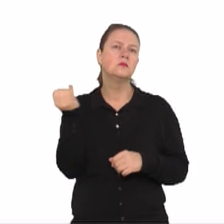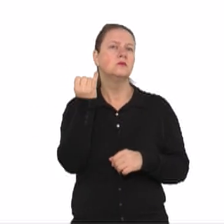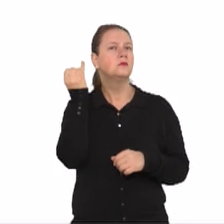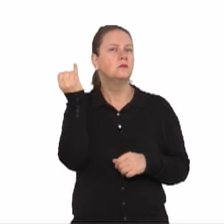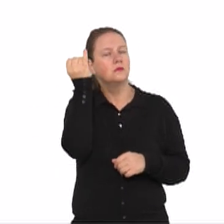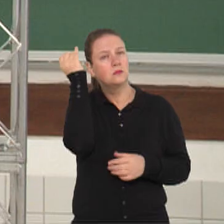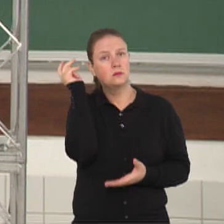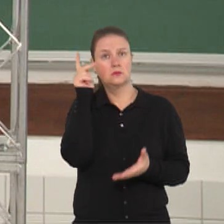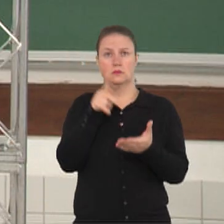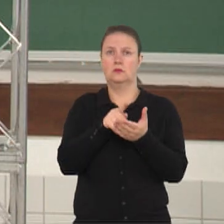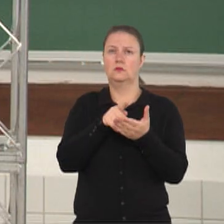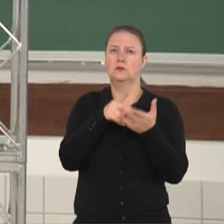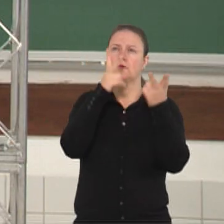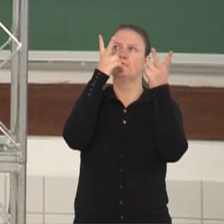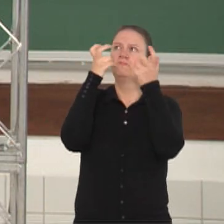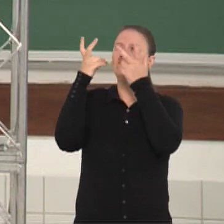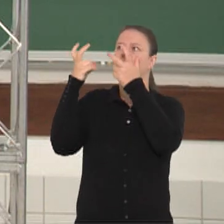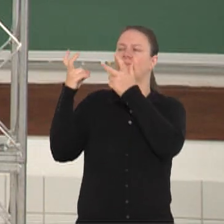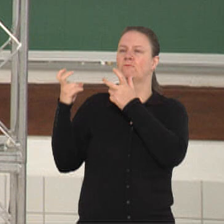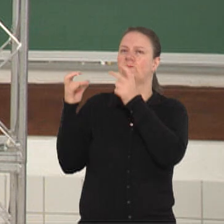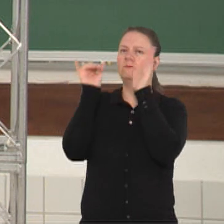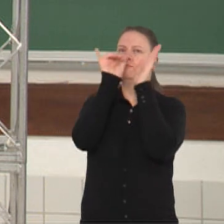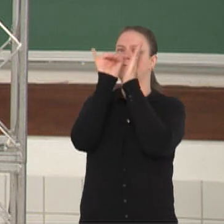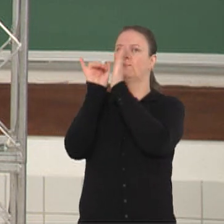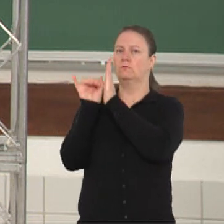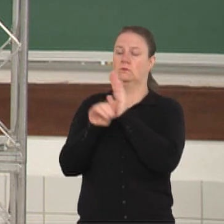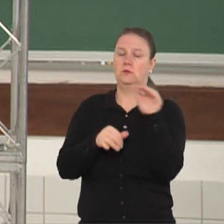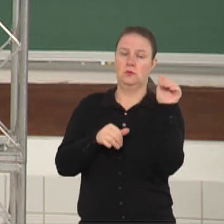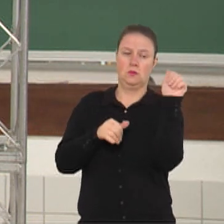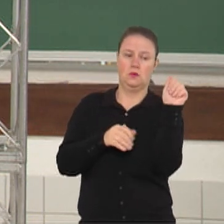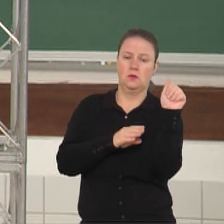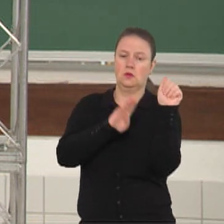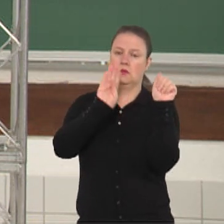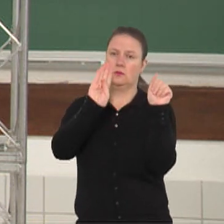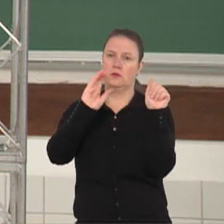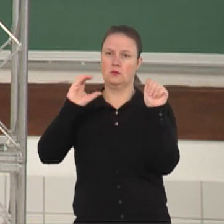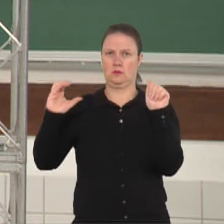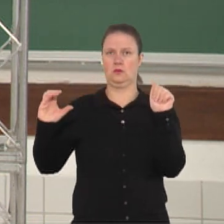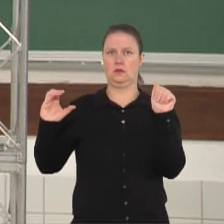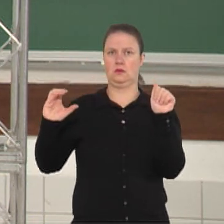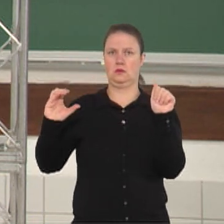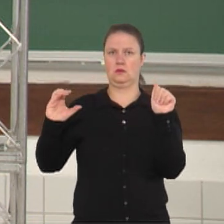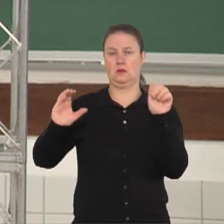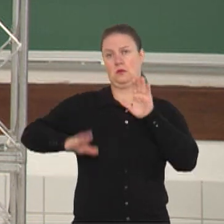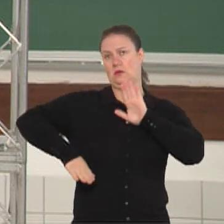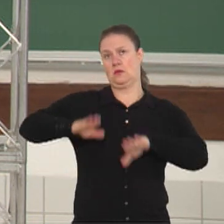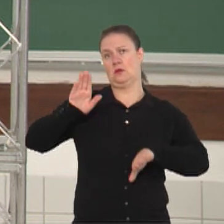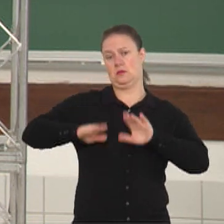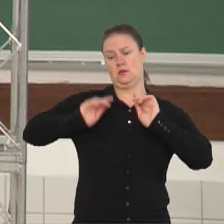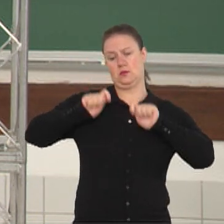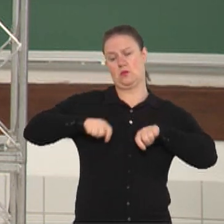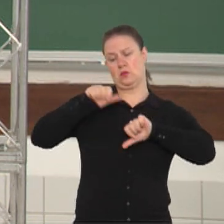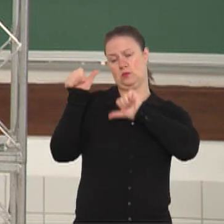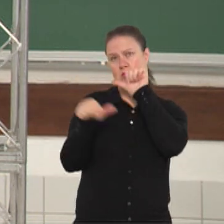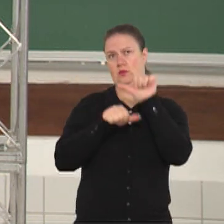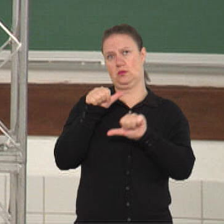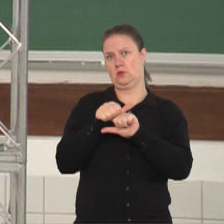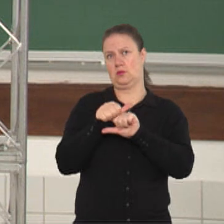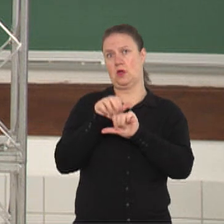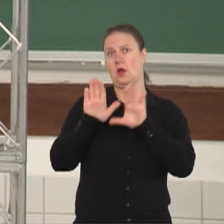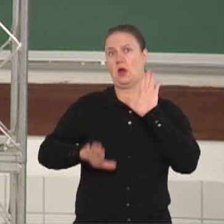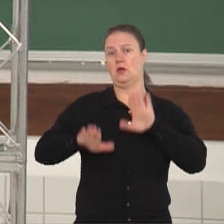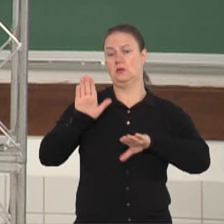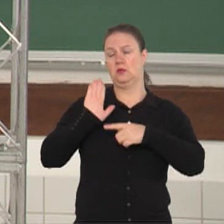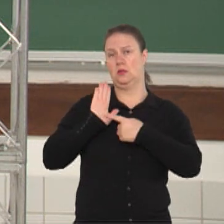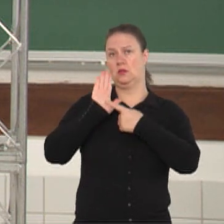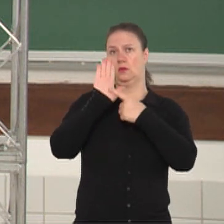demais saber identificar A, B e C. E nem sempre eles vão estar nessa ordem, né? A é o primeiro que aparece, B o segundo.